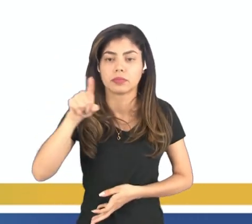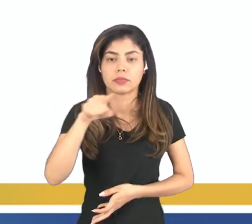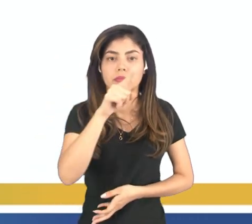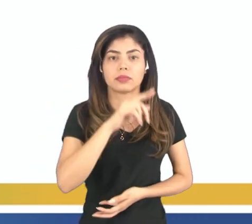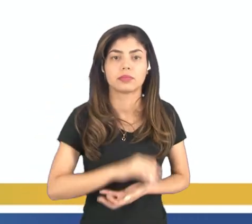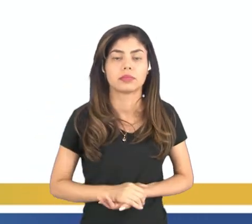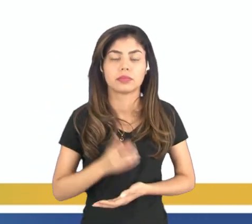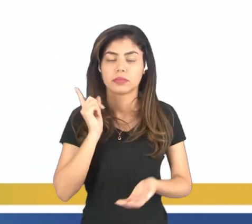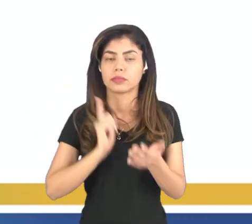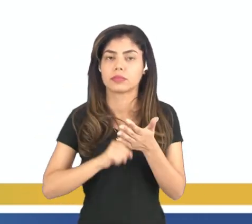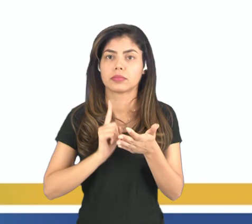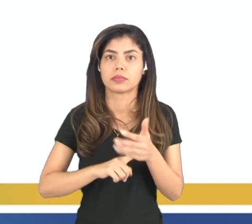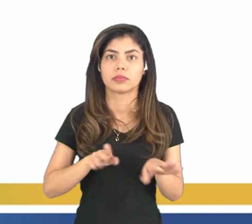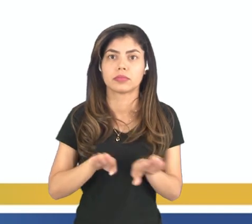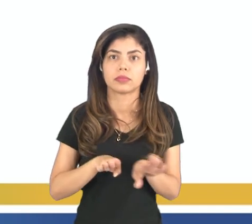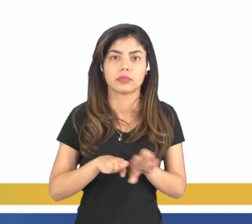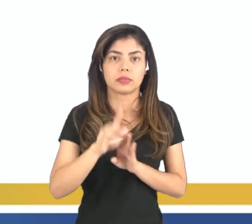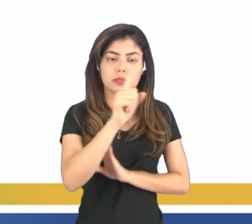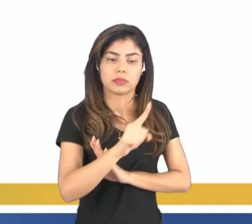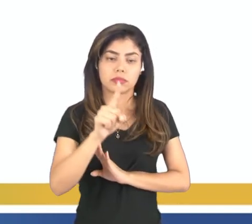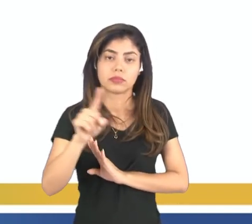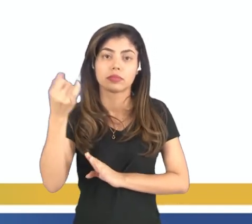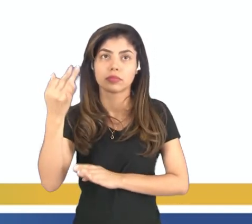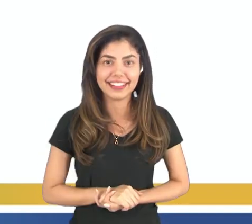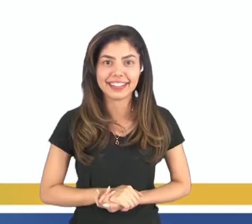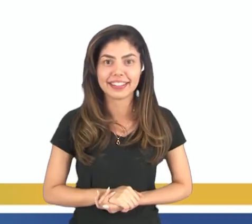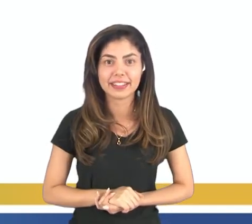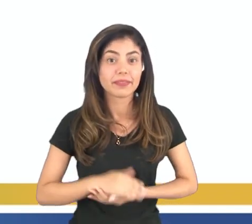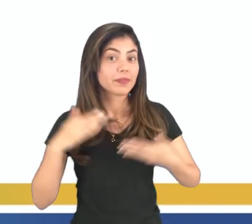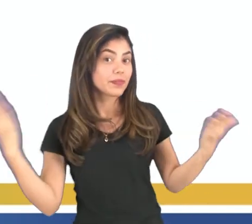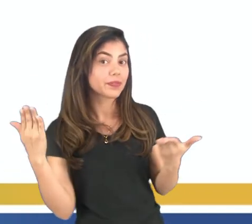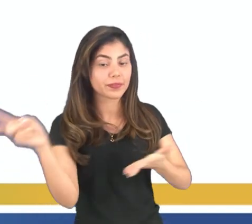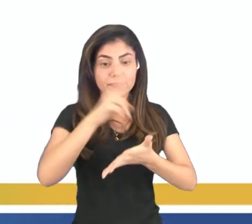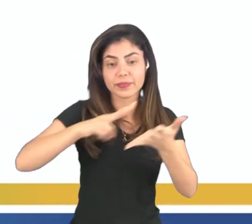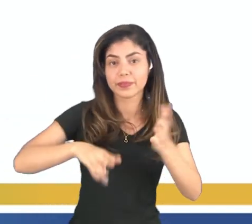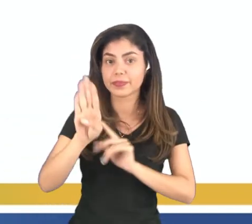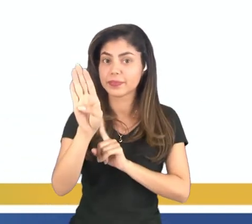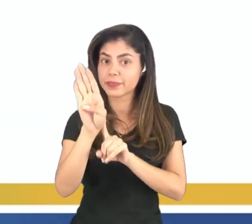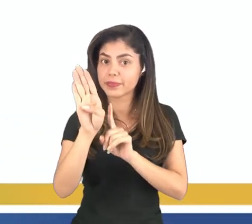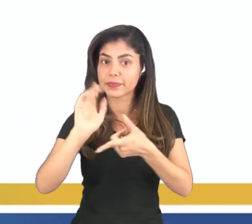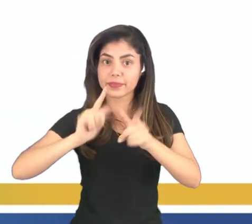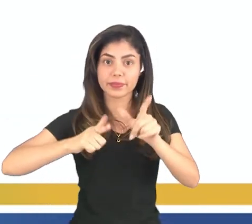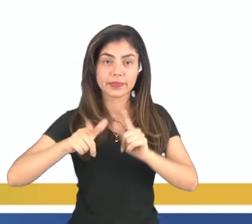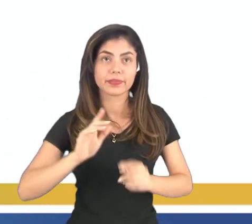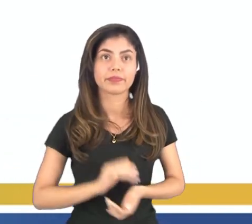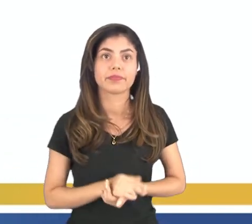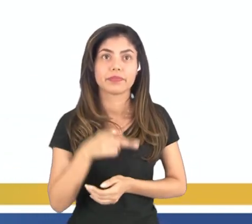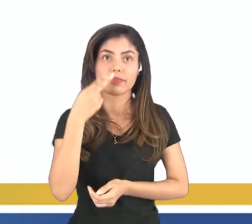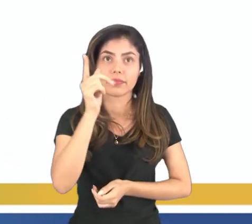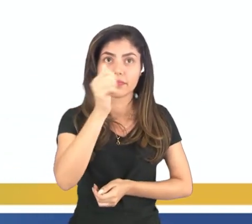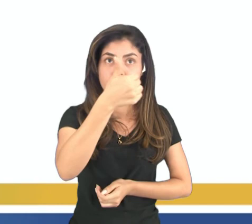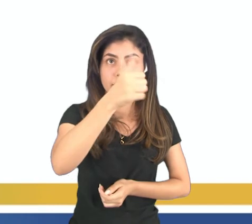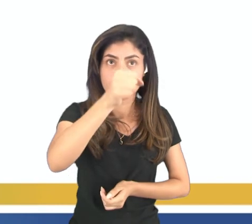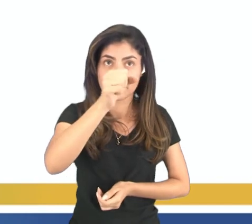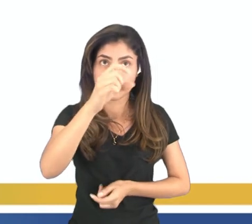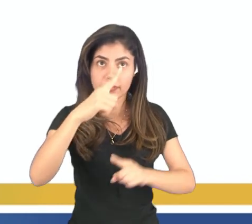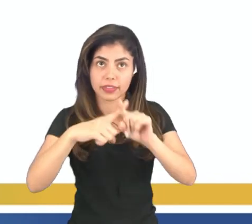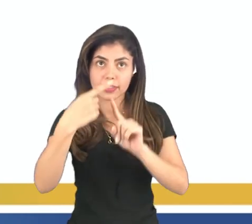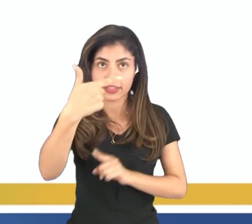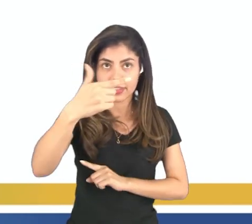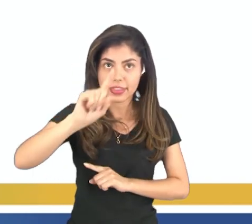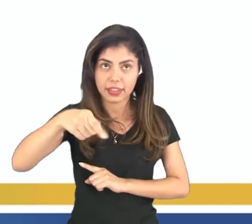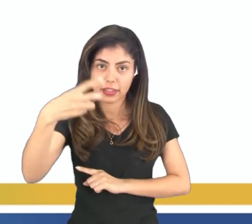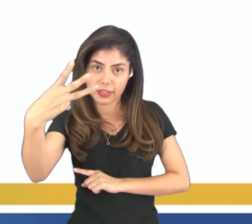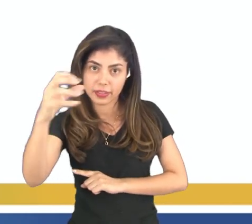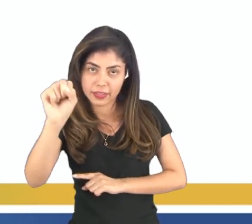andar com a vírgula de acordo com as casas decimais tá então na letra b e diz o seguinte 186 x